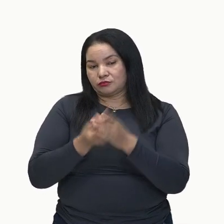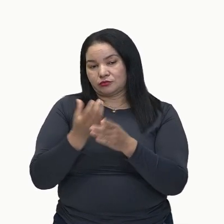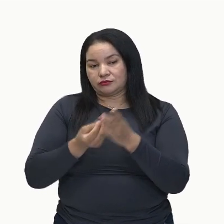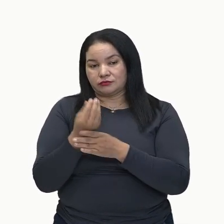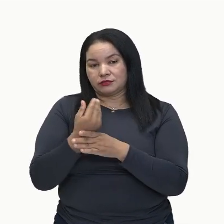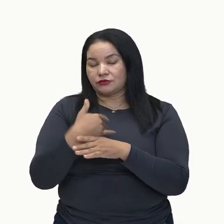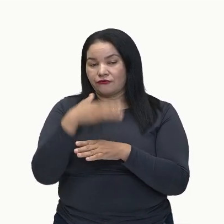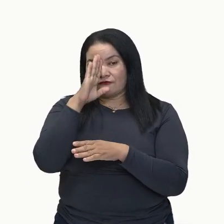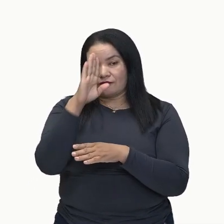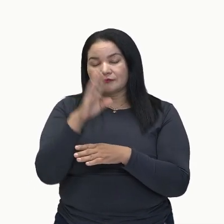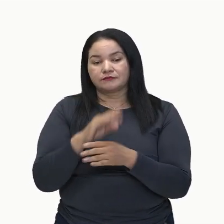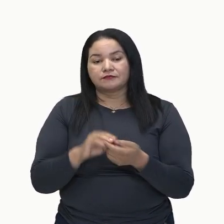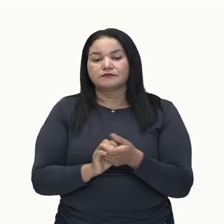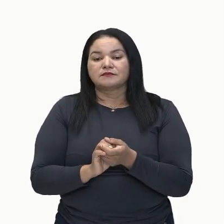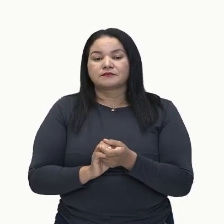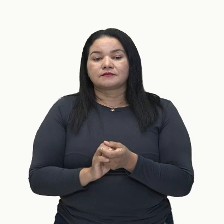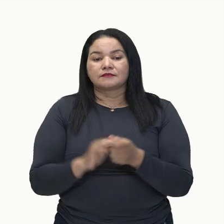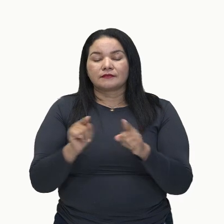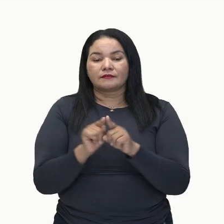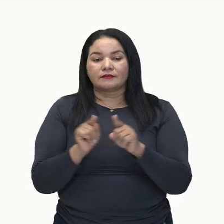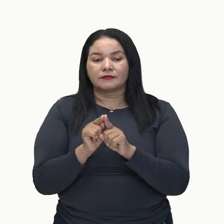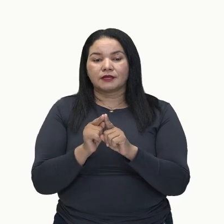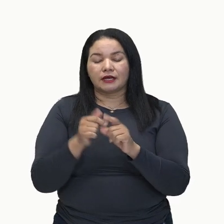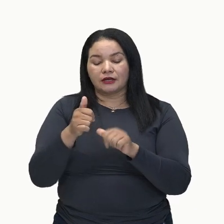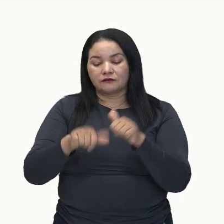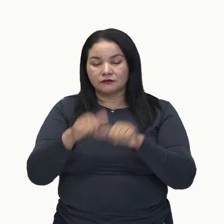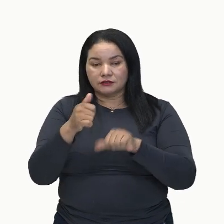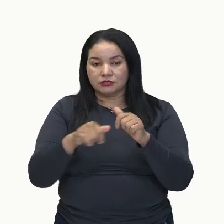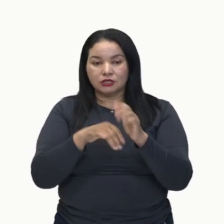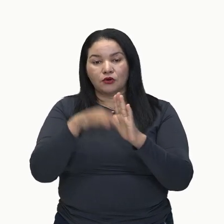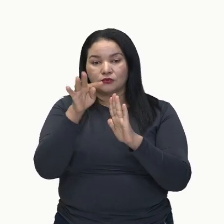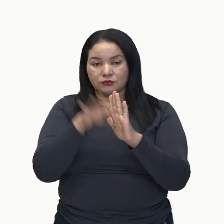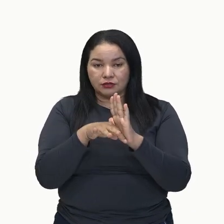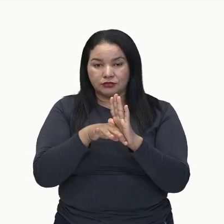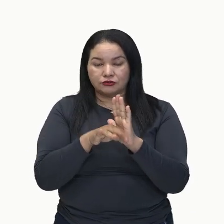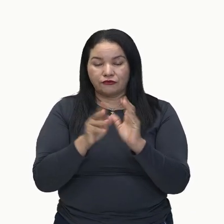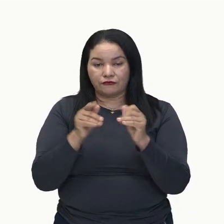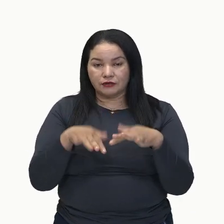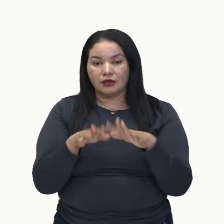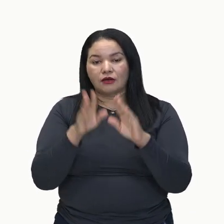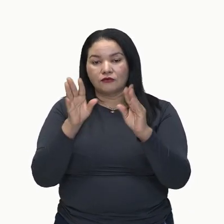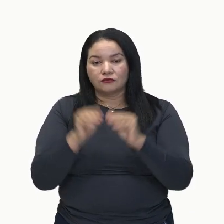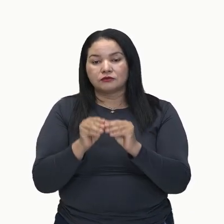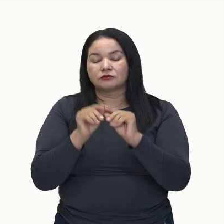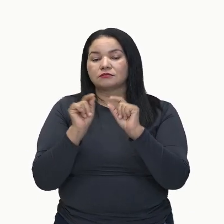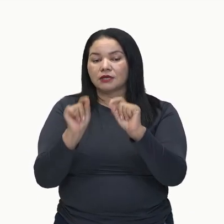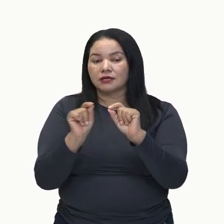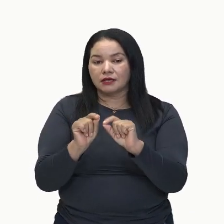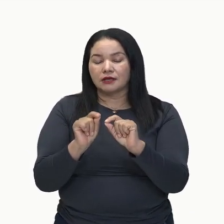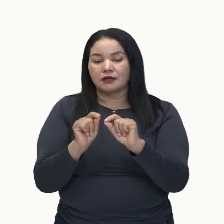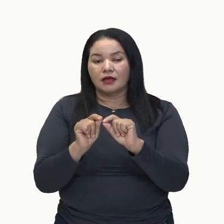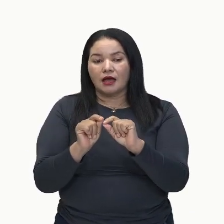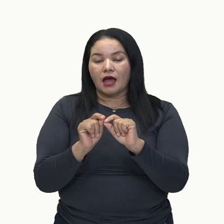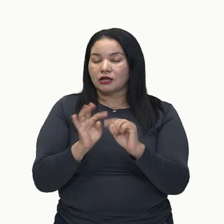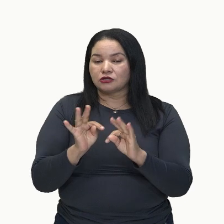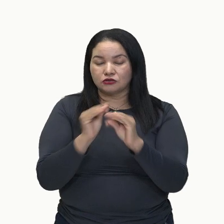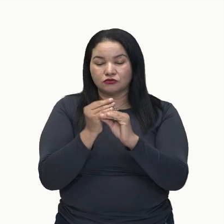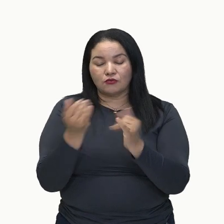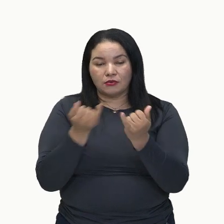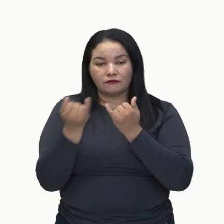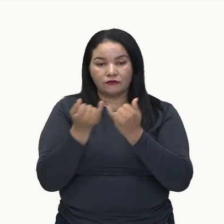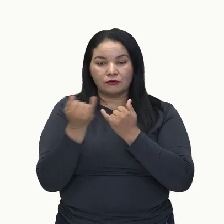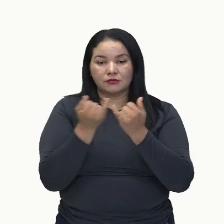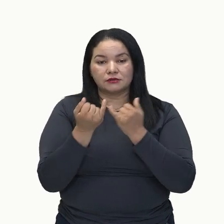gente precisa. Revisar o texto final da resenha, verificando se de fato todas as informações importantes foram